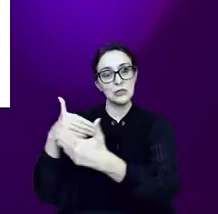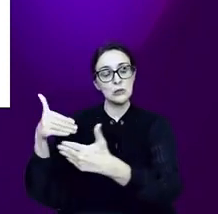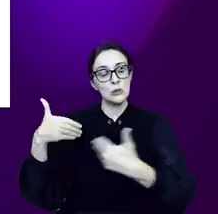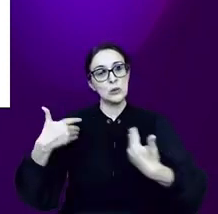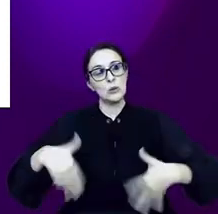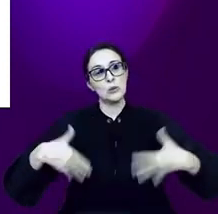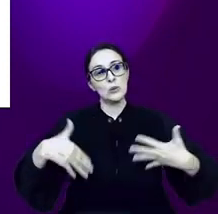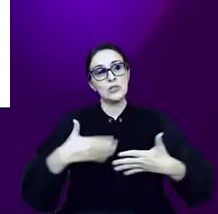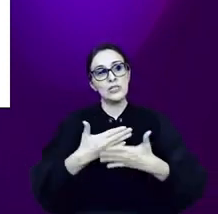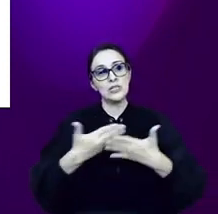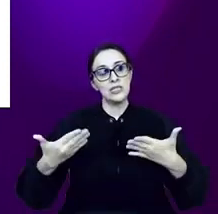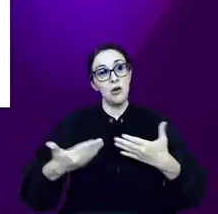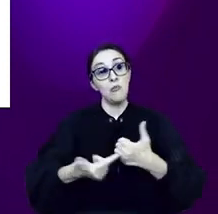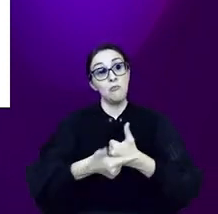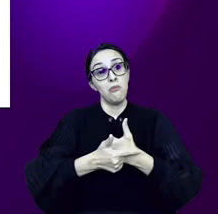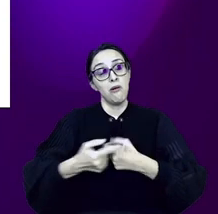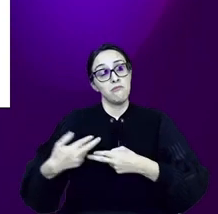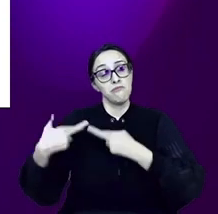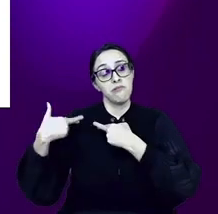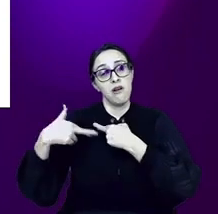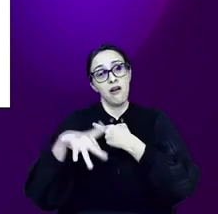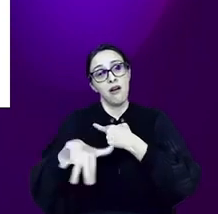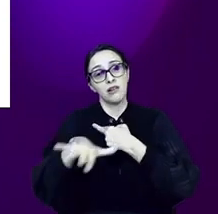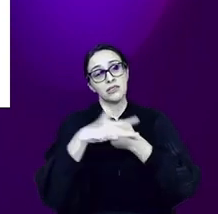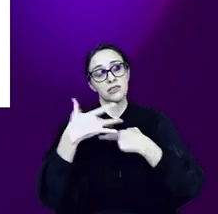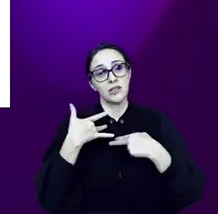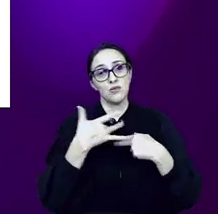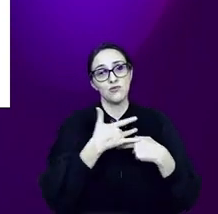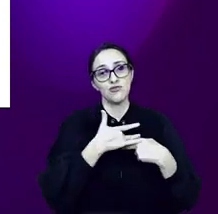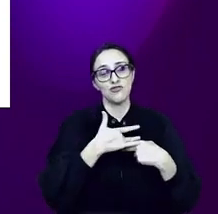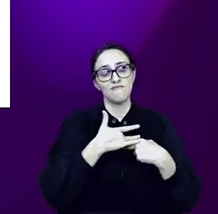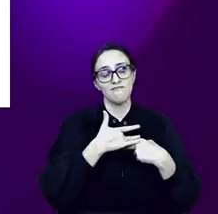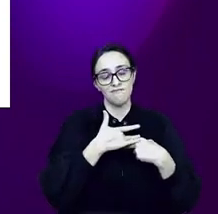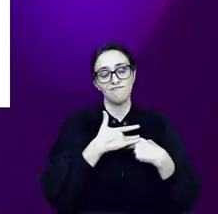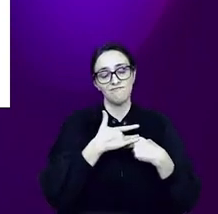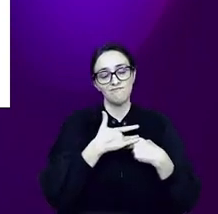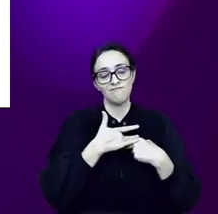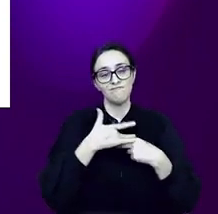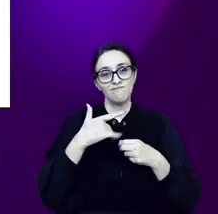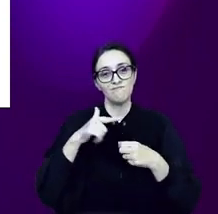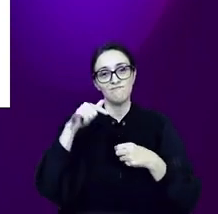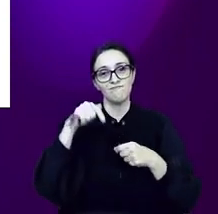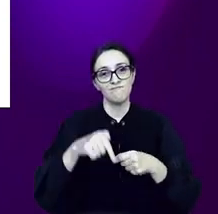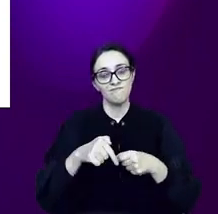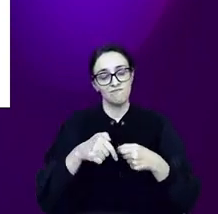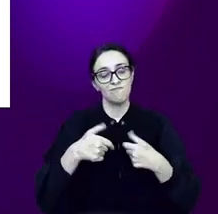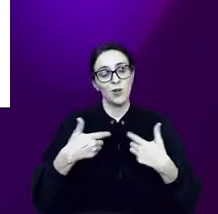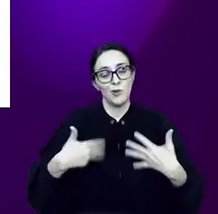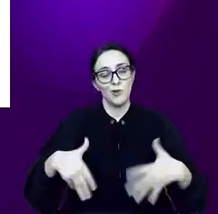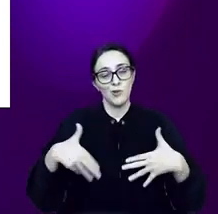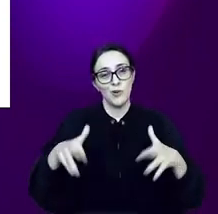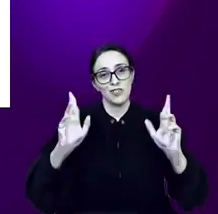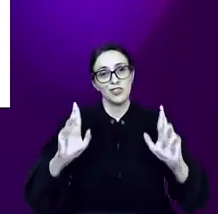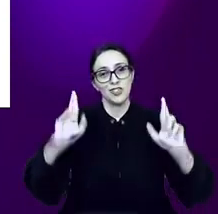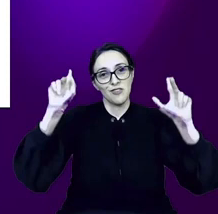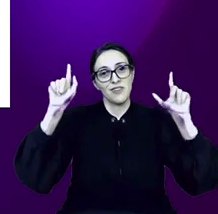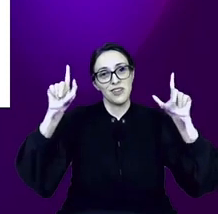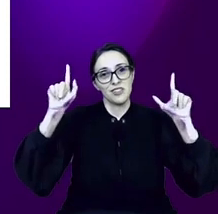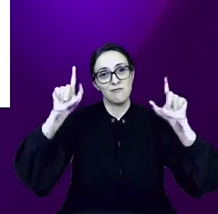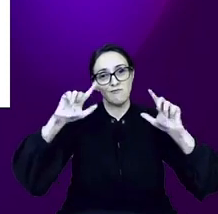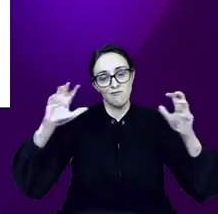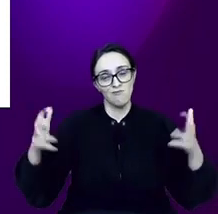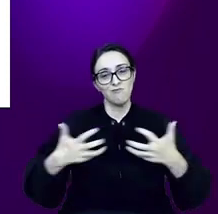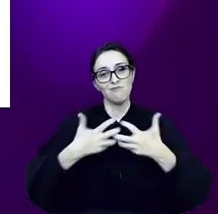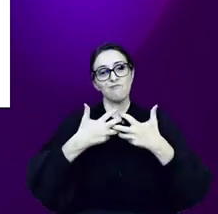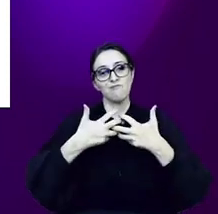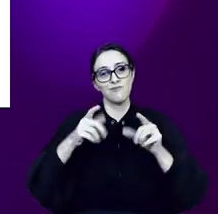desempenham um papel no sistema de saúde privado da cidade bastante diferenciado e integrado,